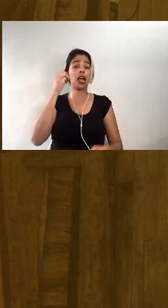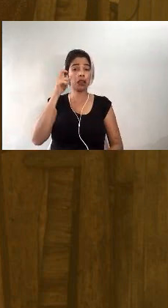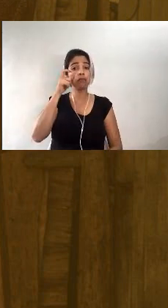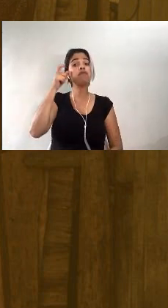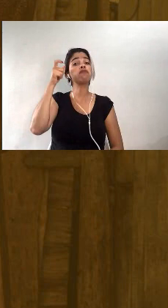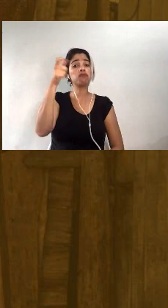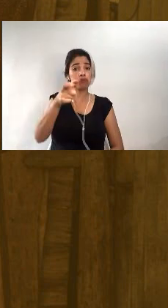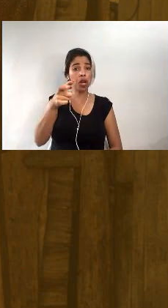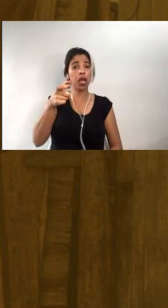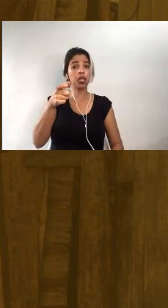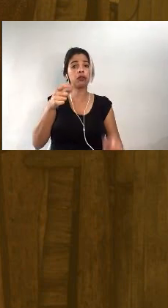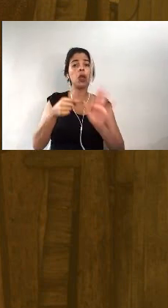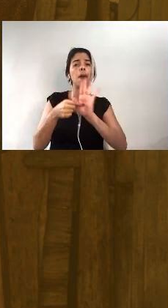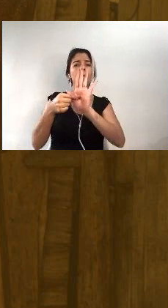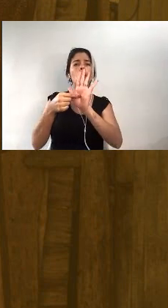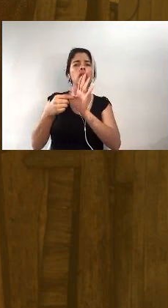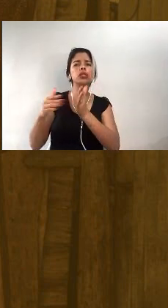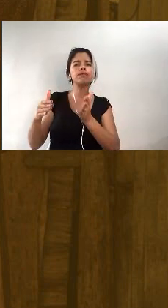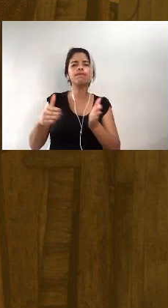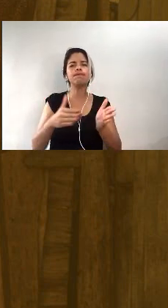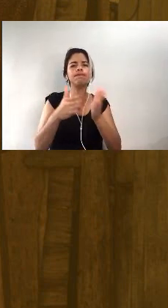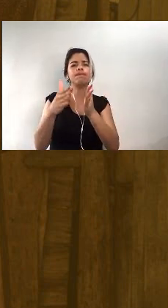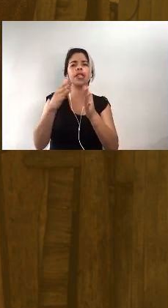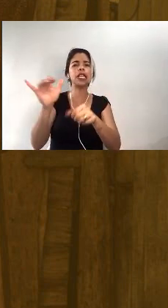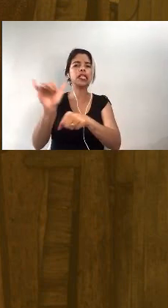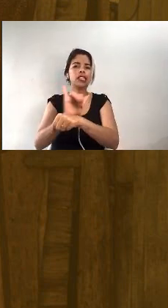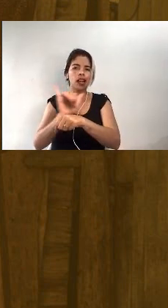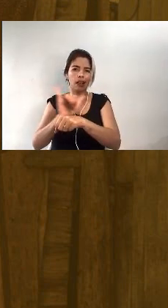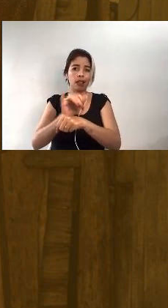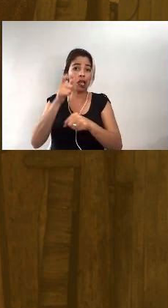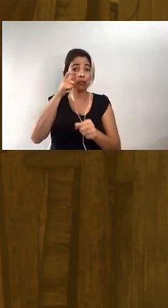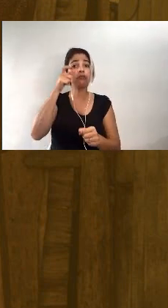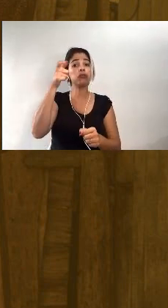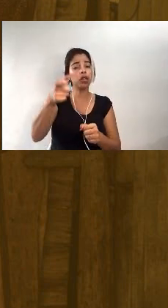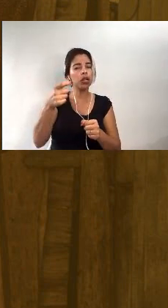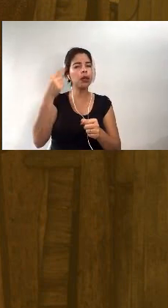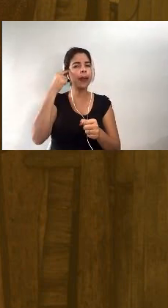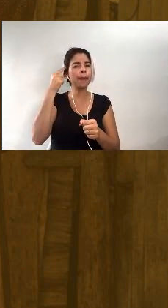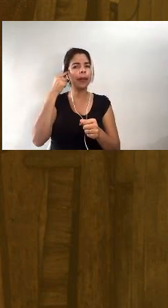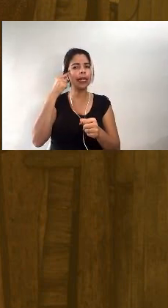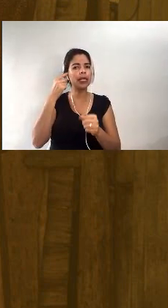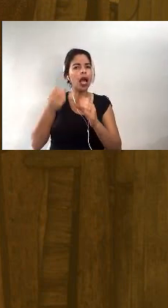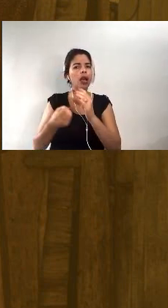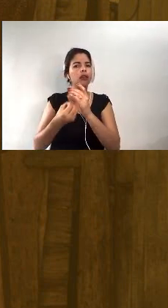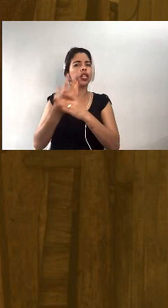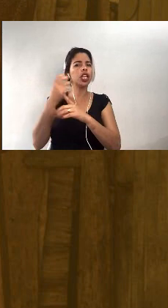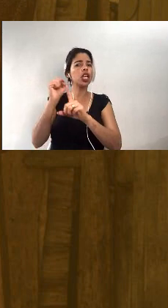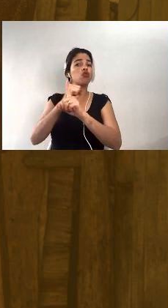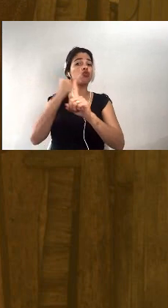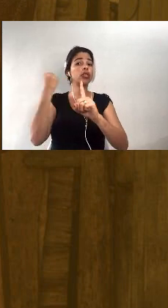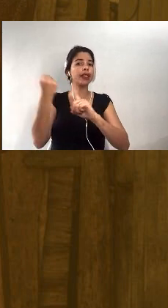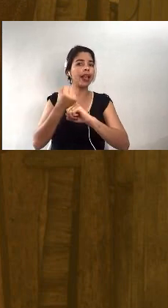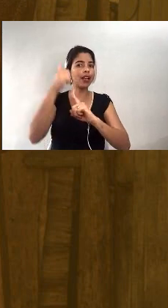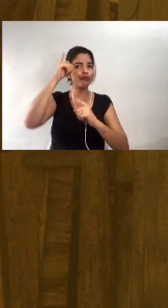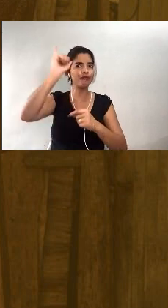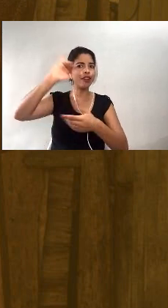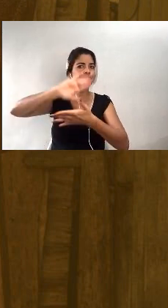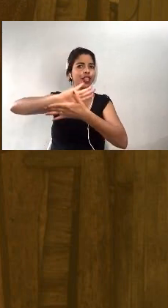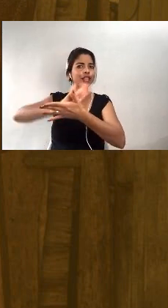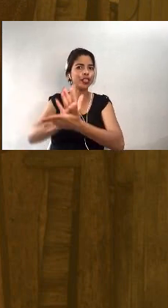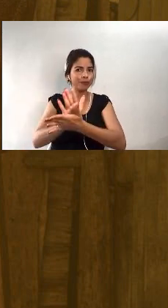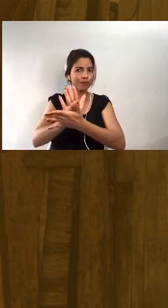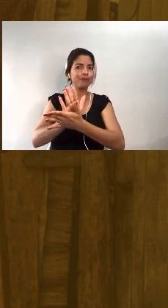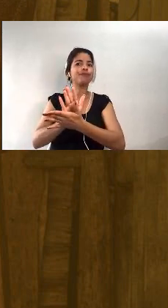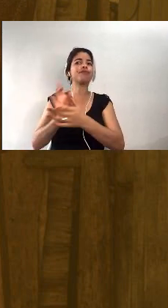interessantes e que nos apontam caminhos assim, muito interessantes quando a gente vai pensar na construção de uma sociedade antirracista. Os movimentos da